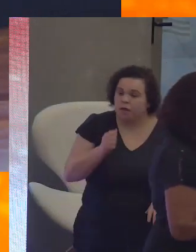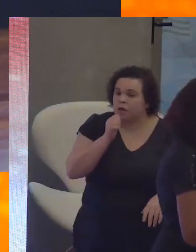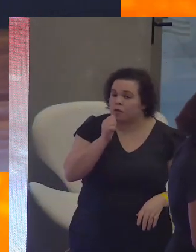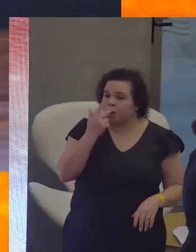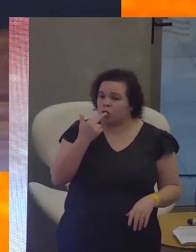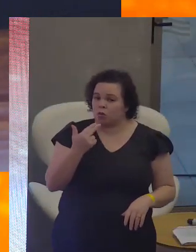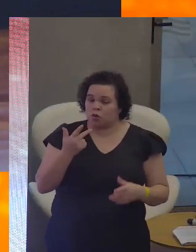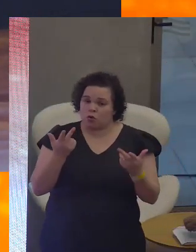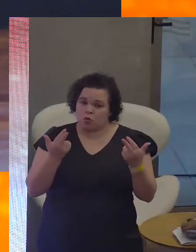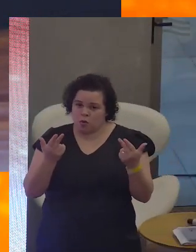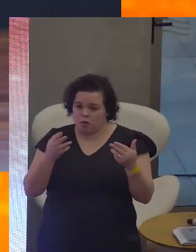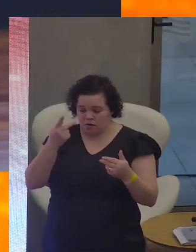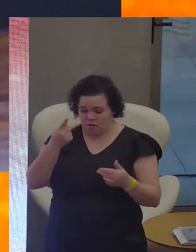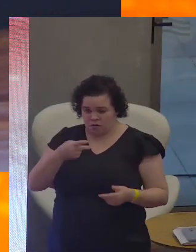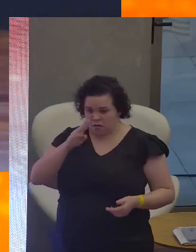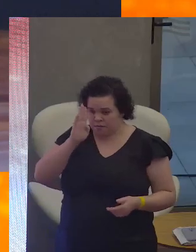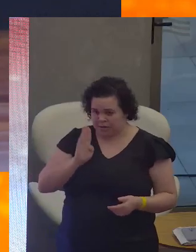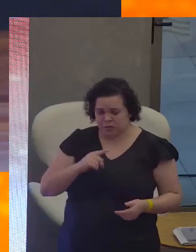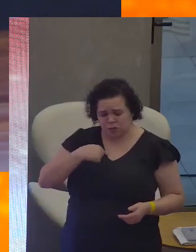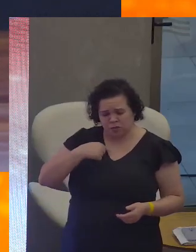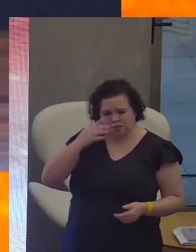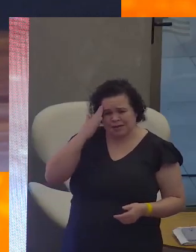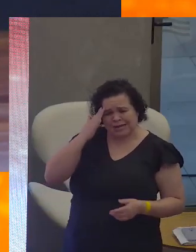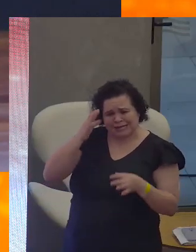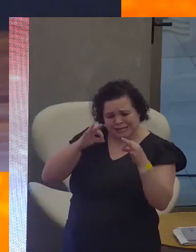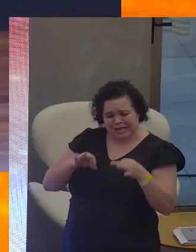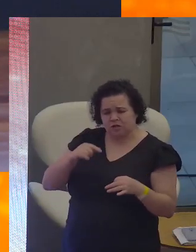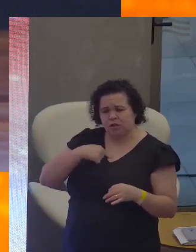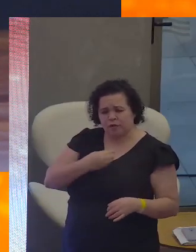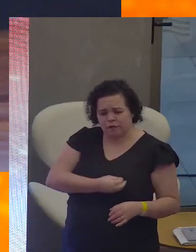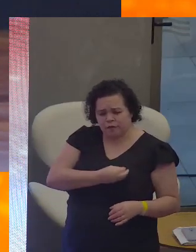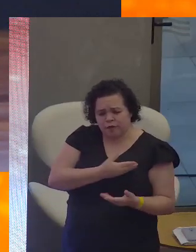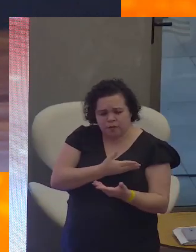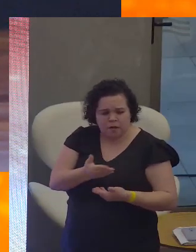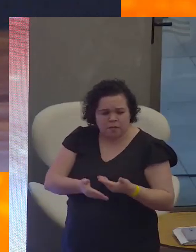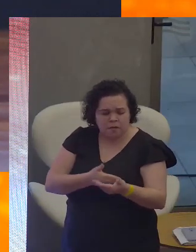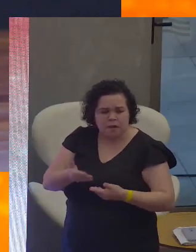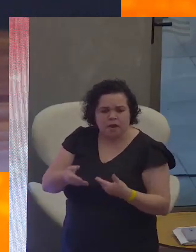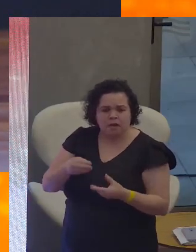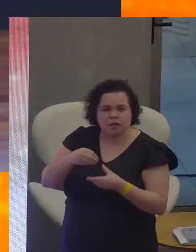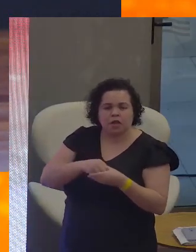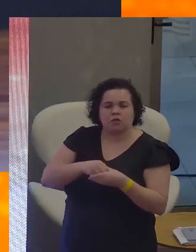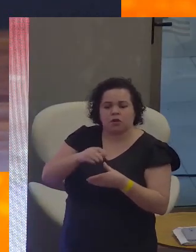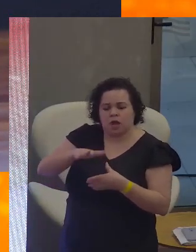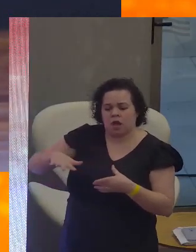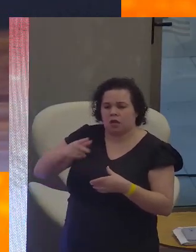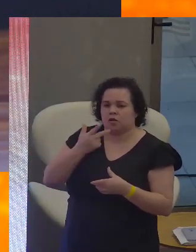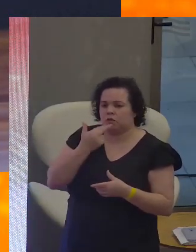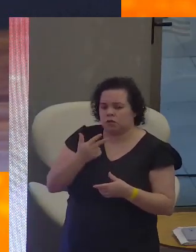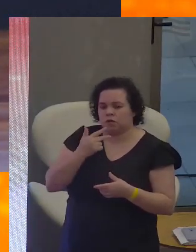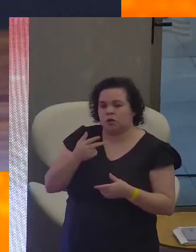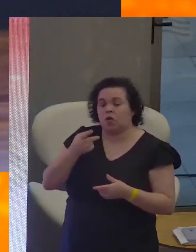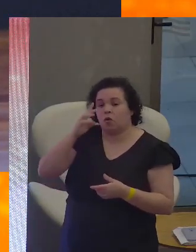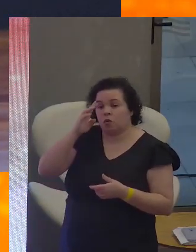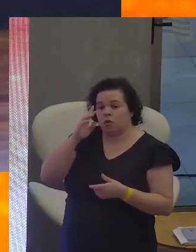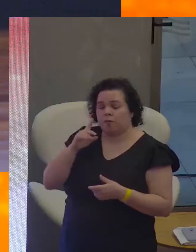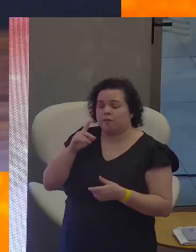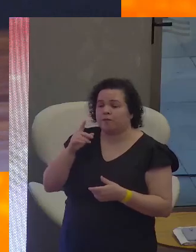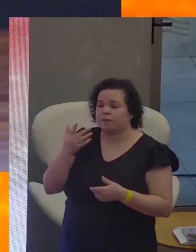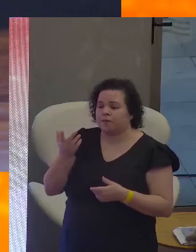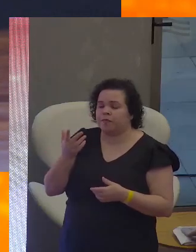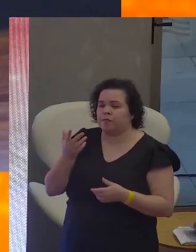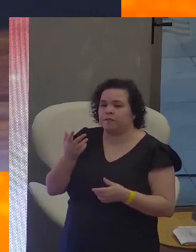Tenho certeza disso. Tá? Eu tenho convivido bastante dentro do segmento da nutrição e o sonho de consumo delas é